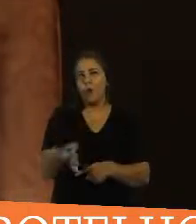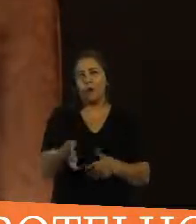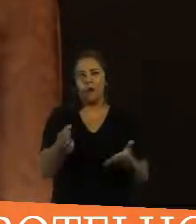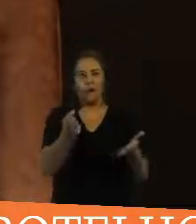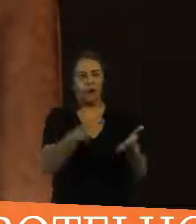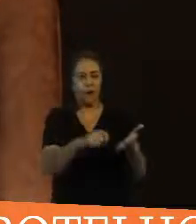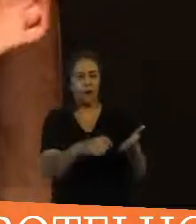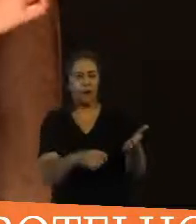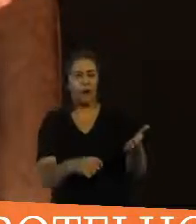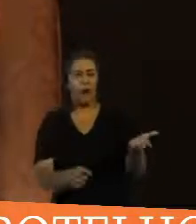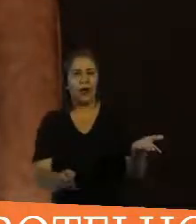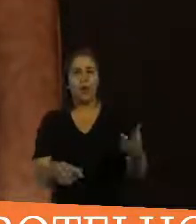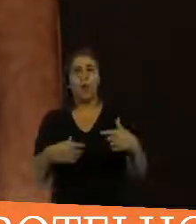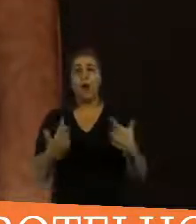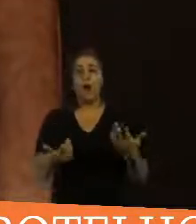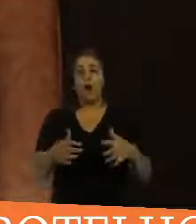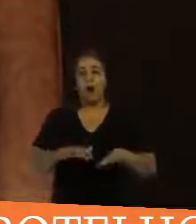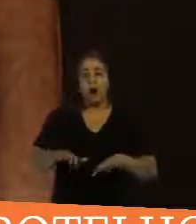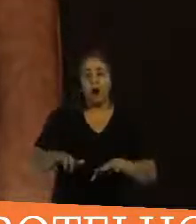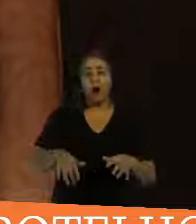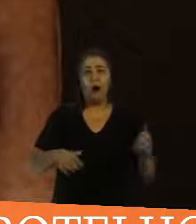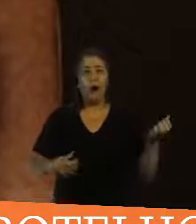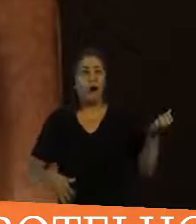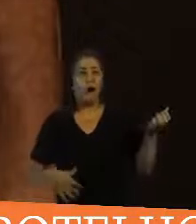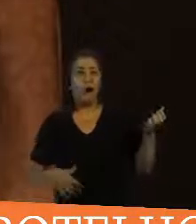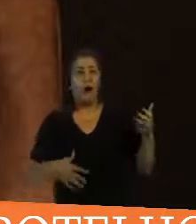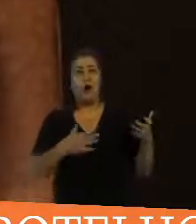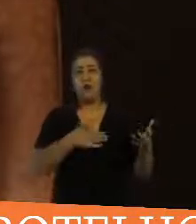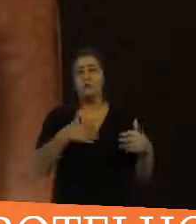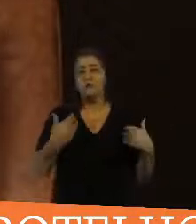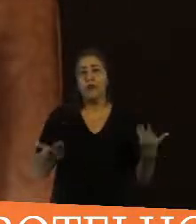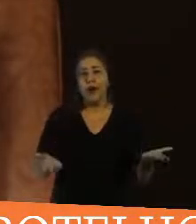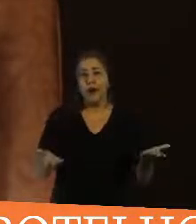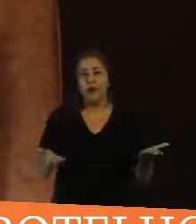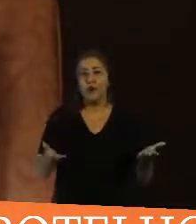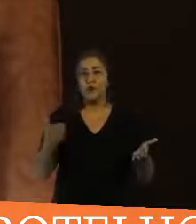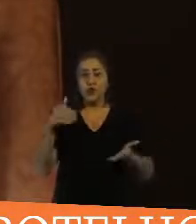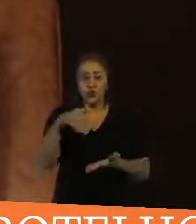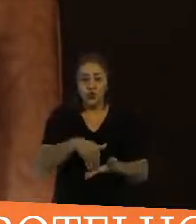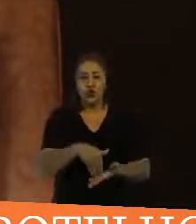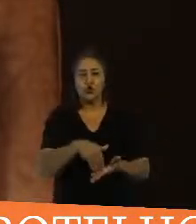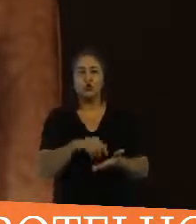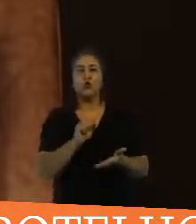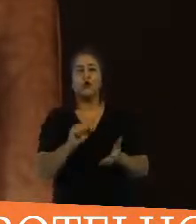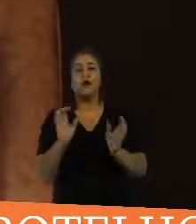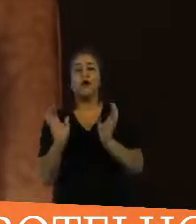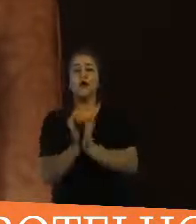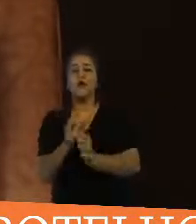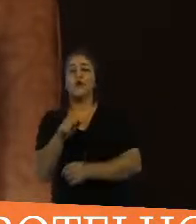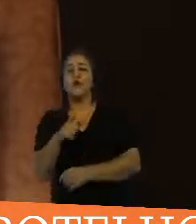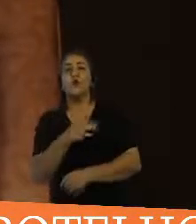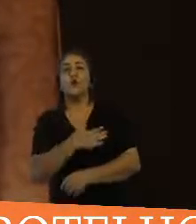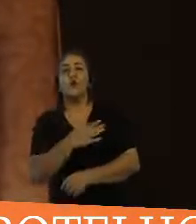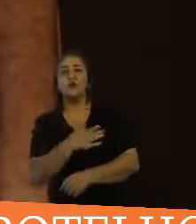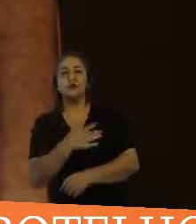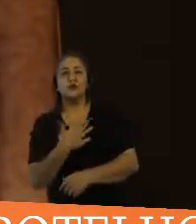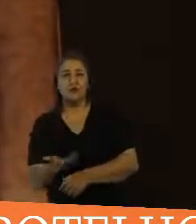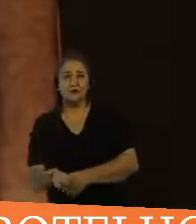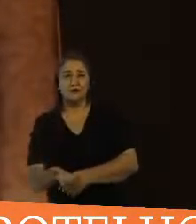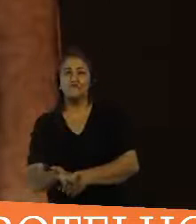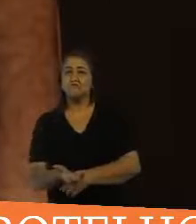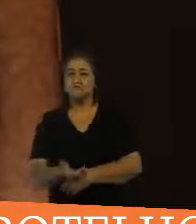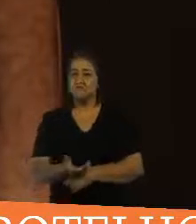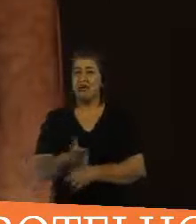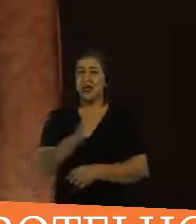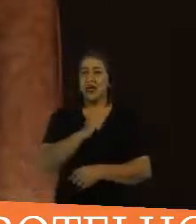instrumento que gostou, e, no final, eles colocavam assim, o que eles acharam do grupo, né? E tem muitas curiosidades. Assim, a